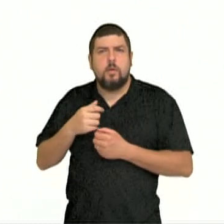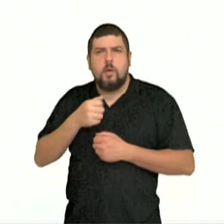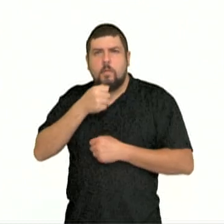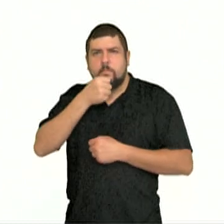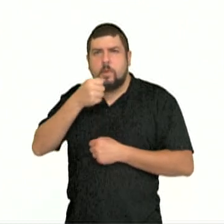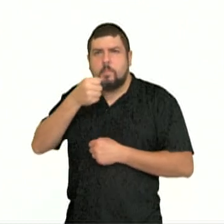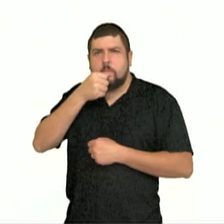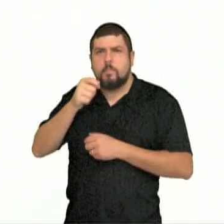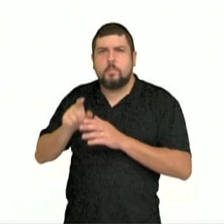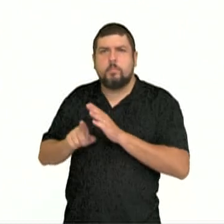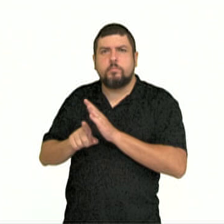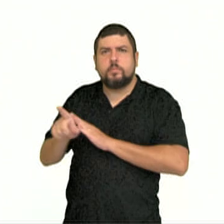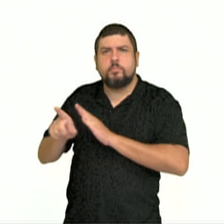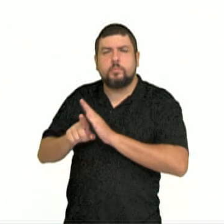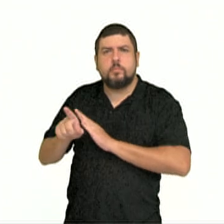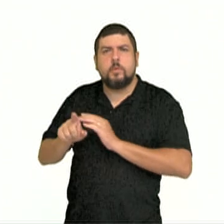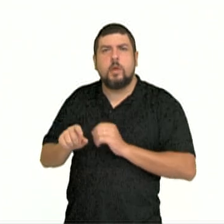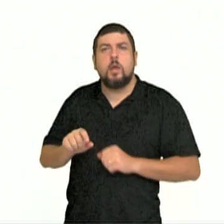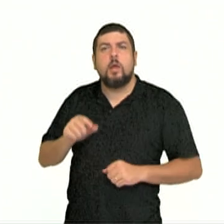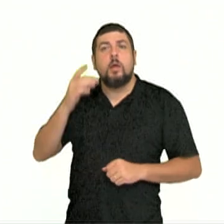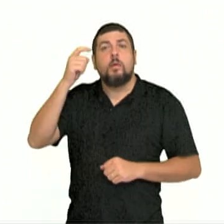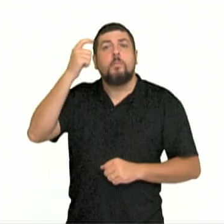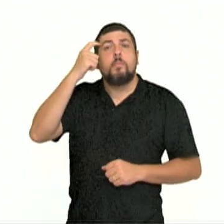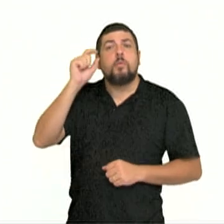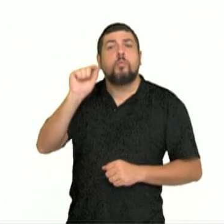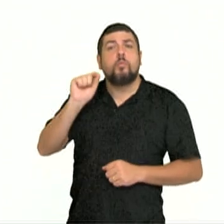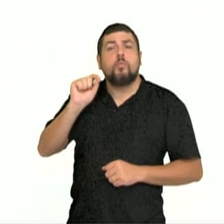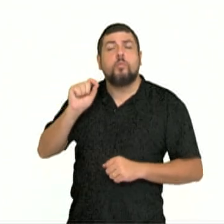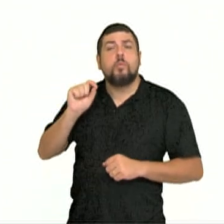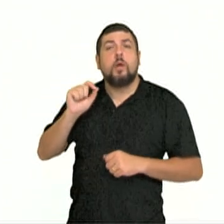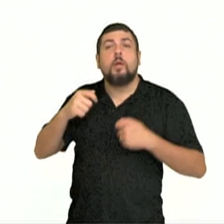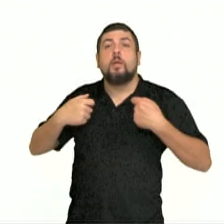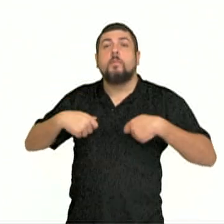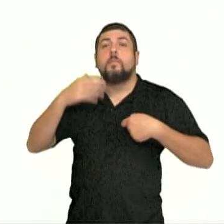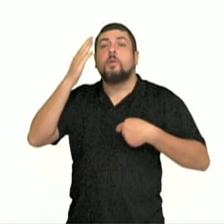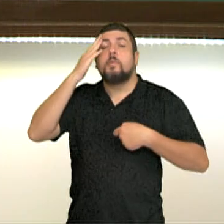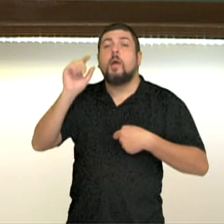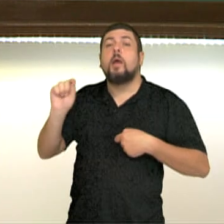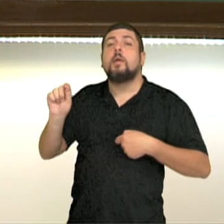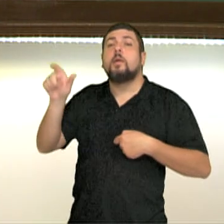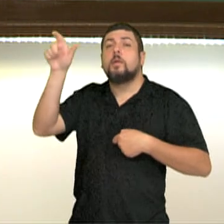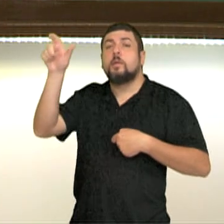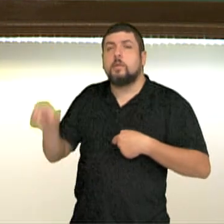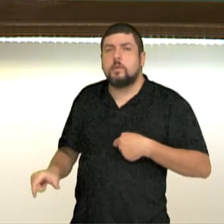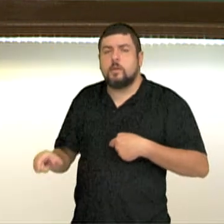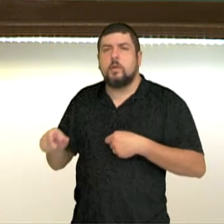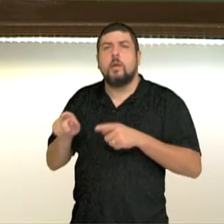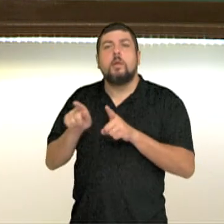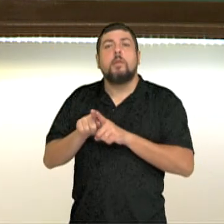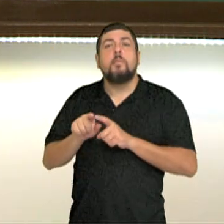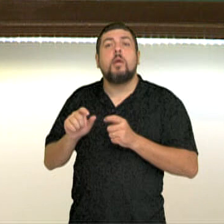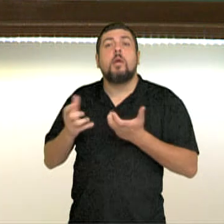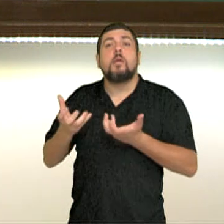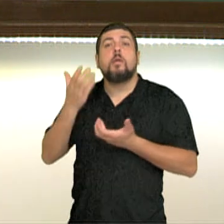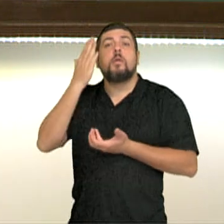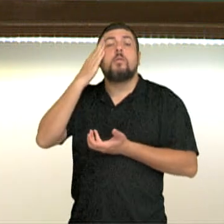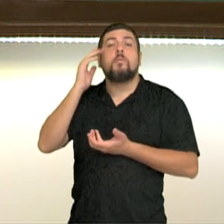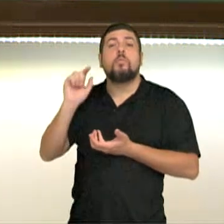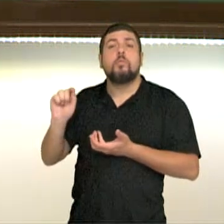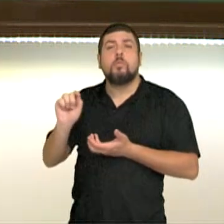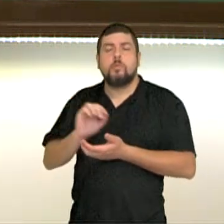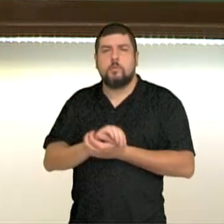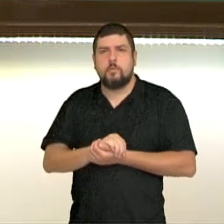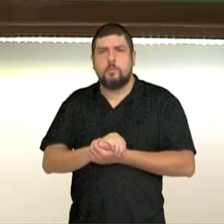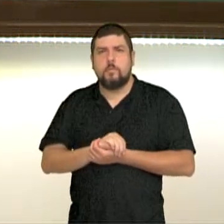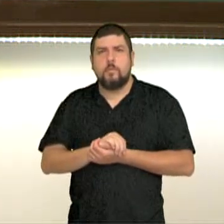entrevista? Quem é que vai ser entrevistado e o que que eu quero saber dessa pessoa? E a partir daí, deste grande tema, por exemplo, lá na